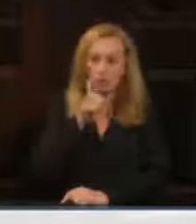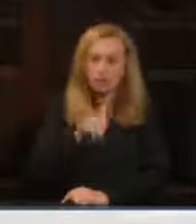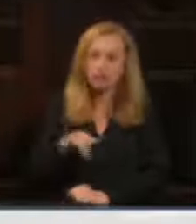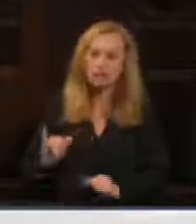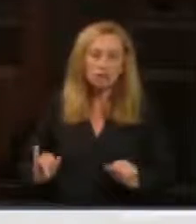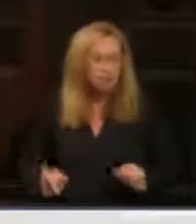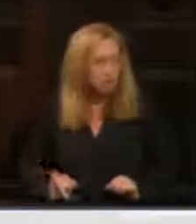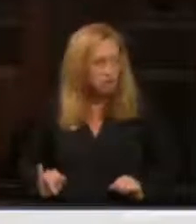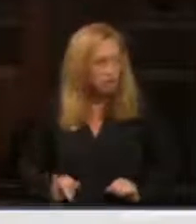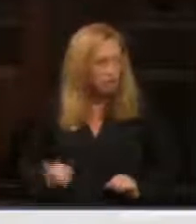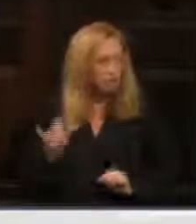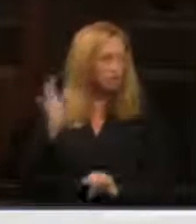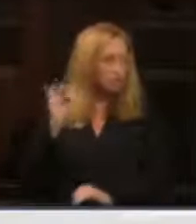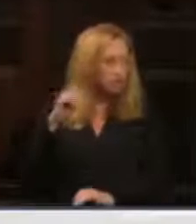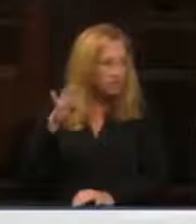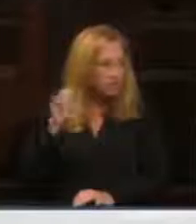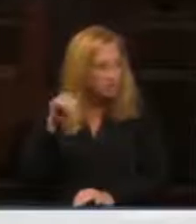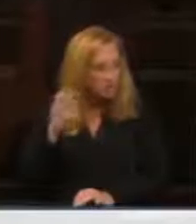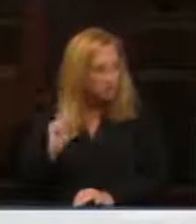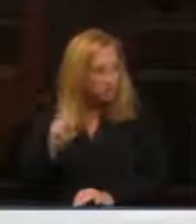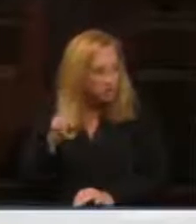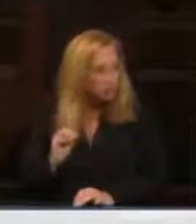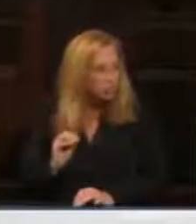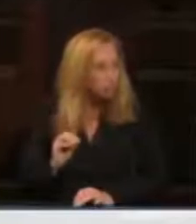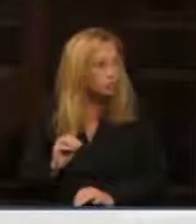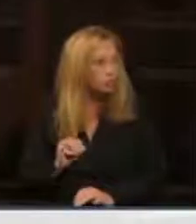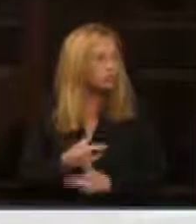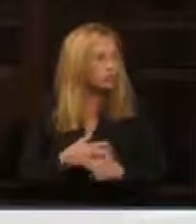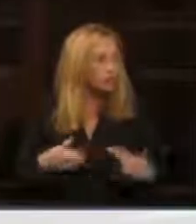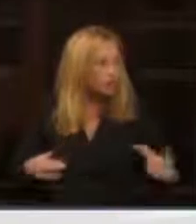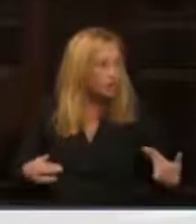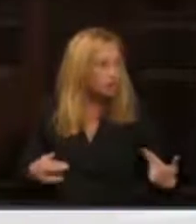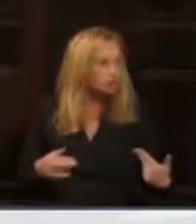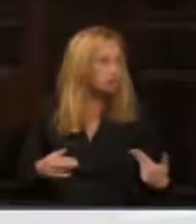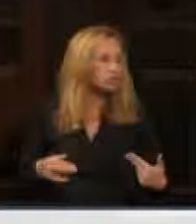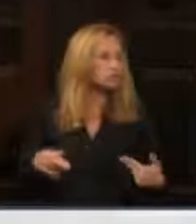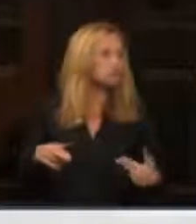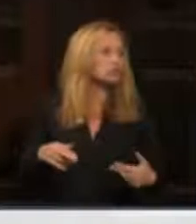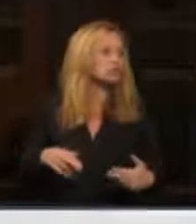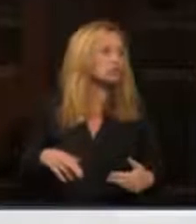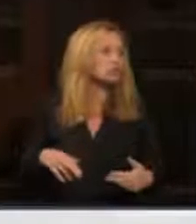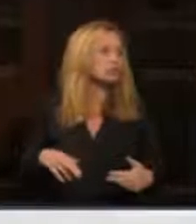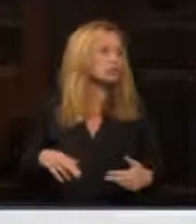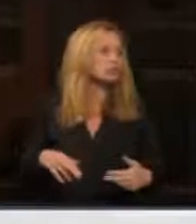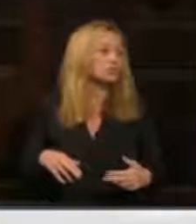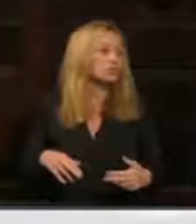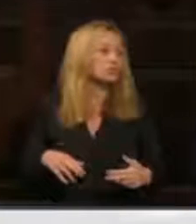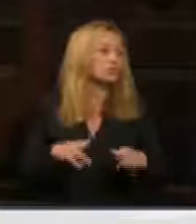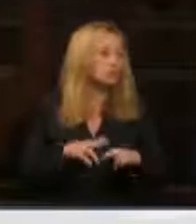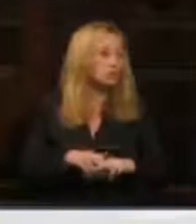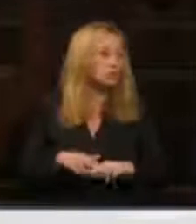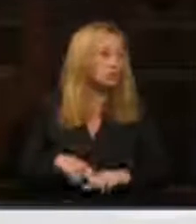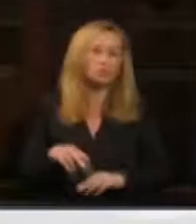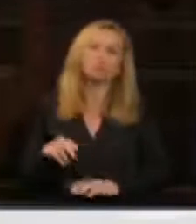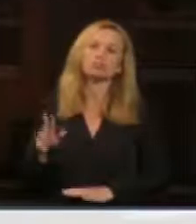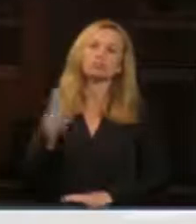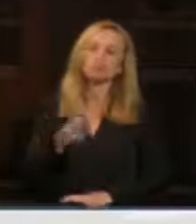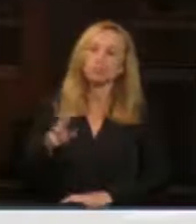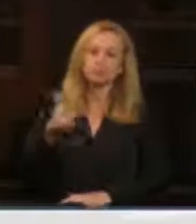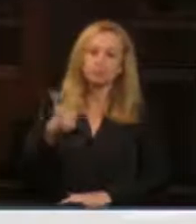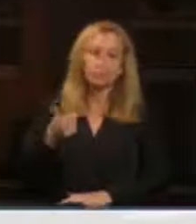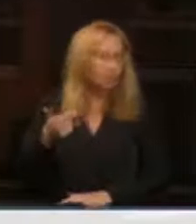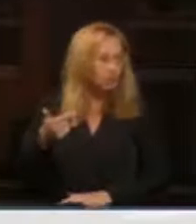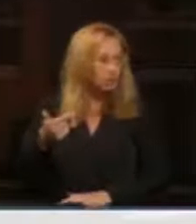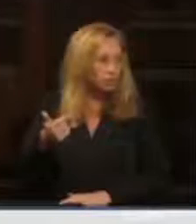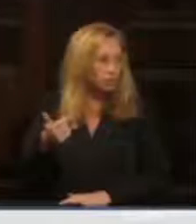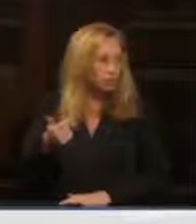o feminicídio, muitos dos casos foram por arma de fogo. E esses jovens que a gente acabou